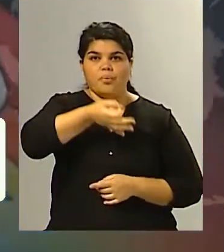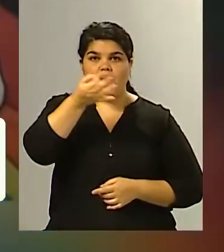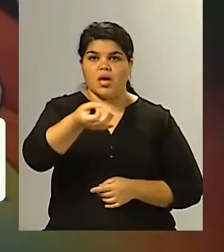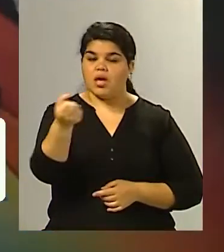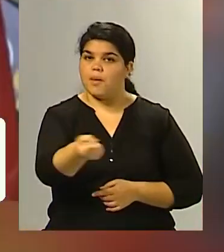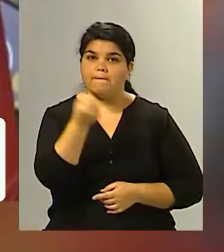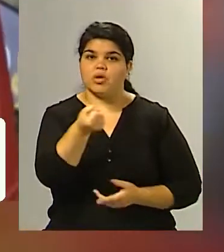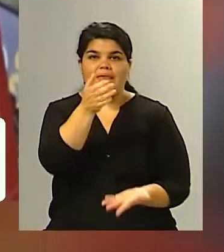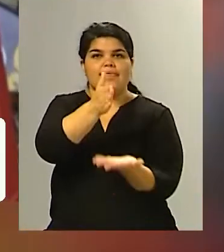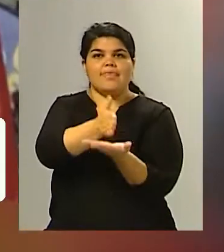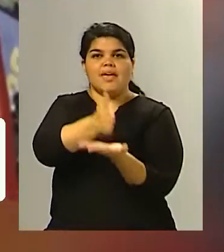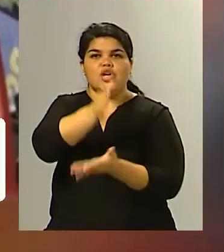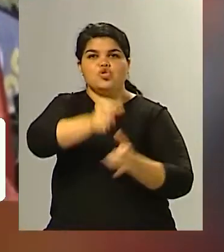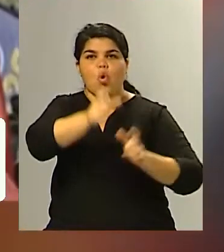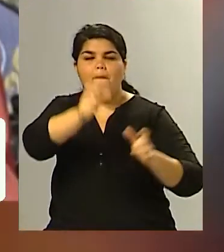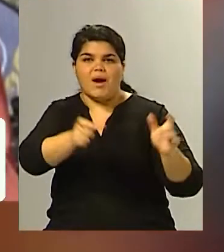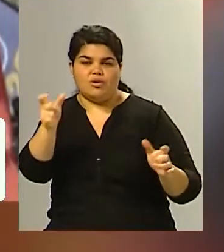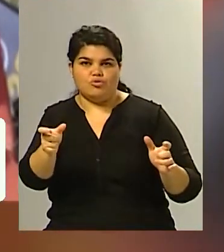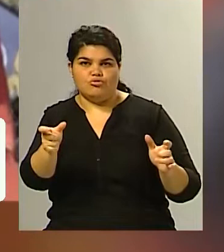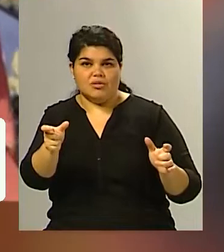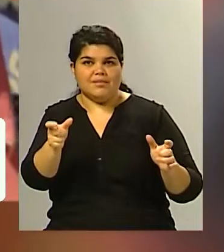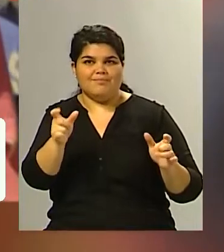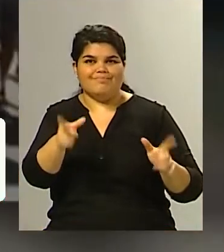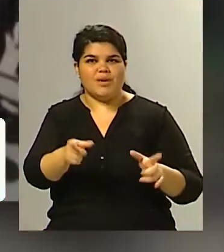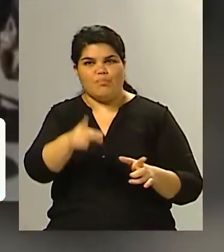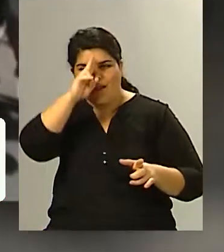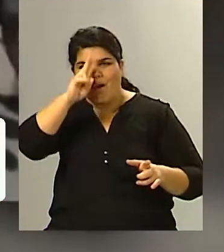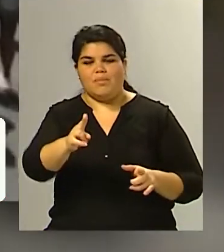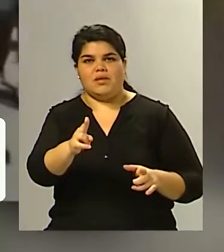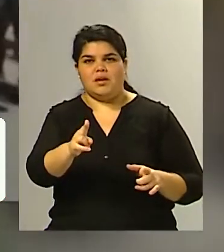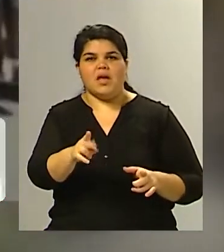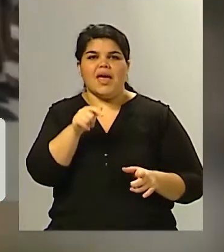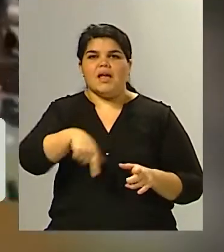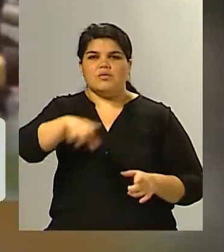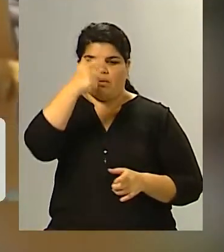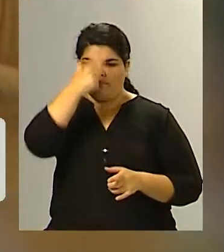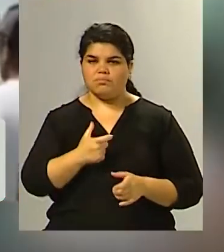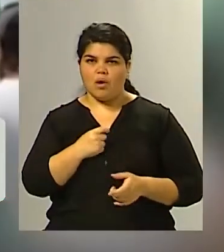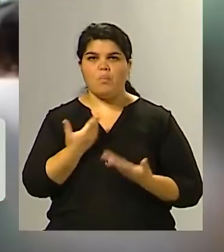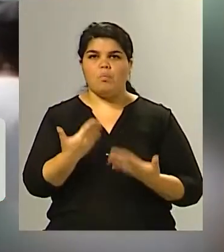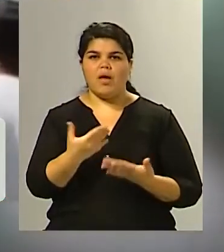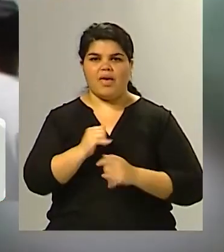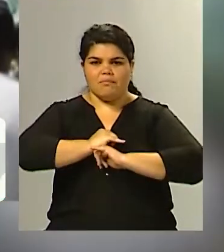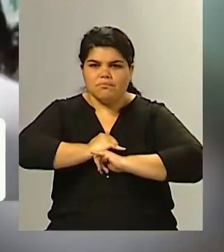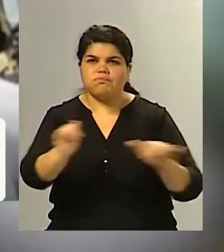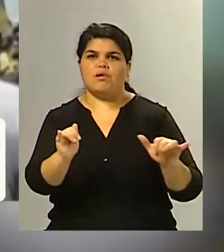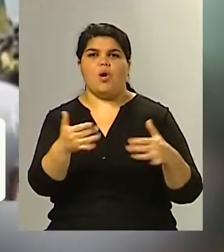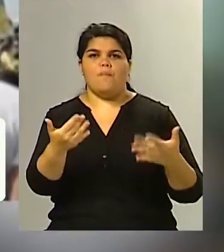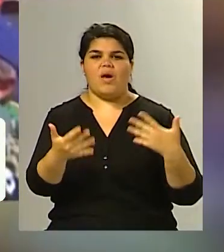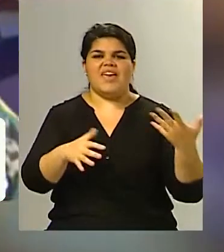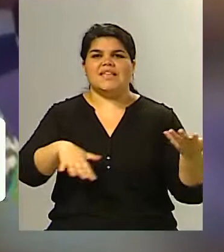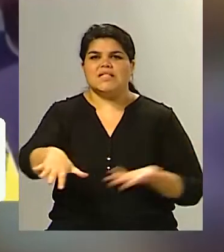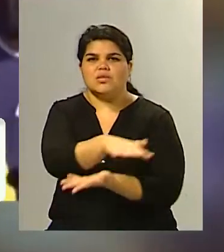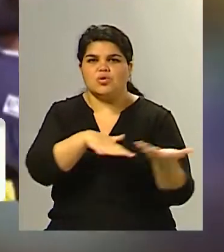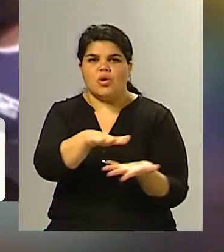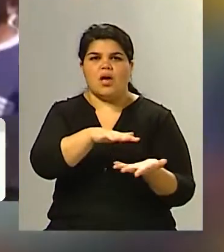de derechos humanos, porque tiene efectos dentro de las sociedades, para activar distúrbios, para ativar xenofobias, para ativar